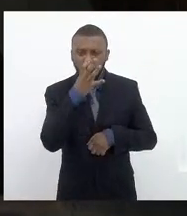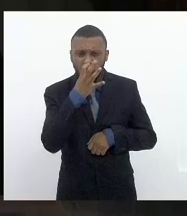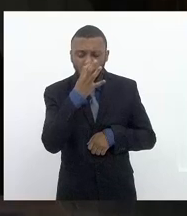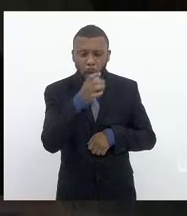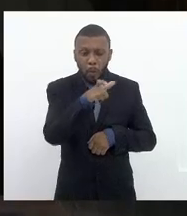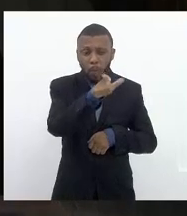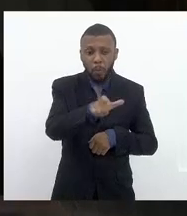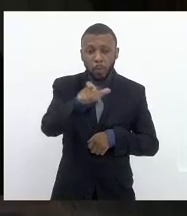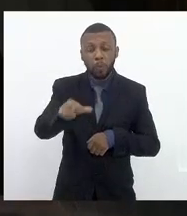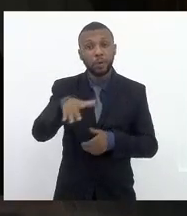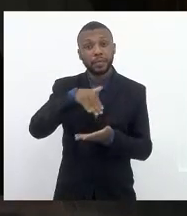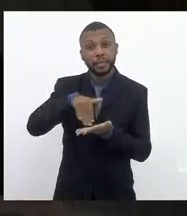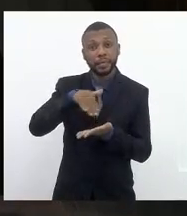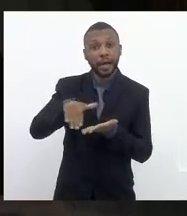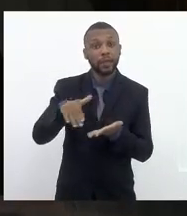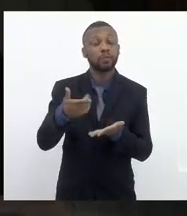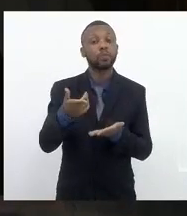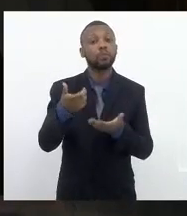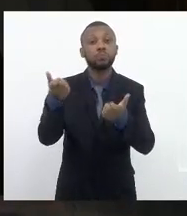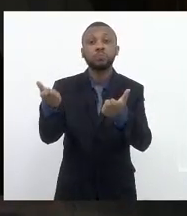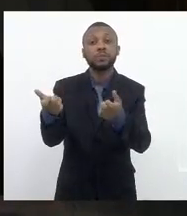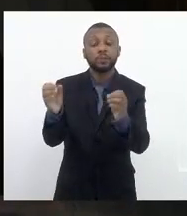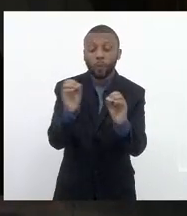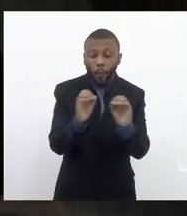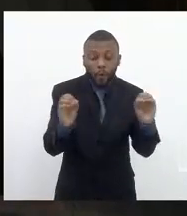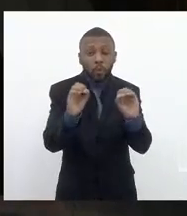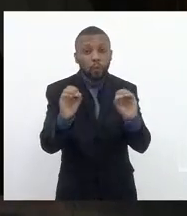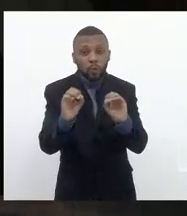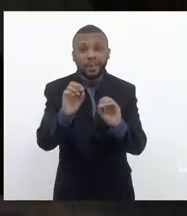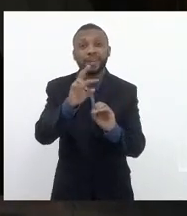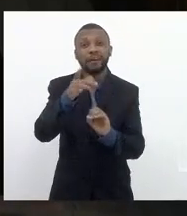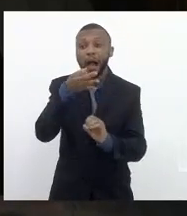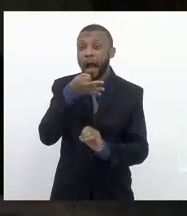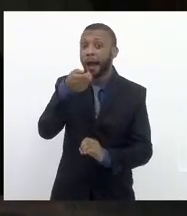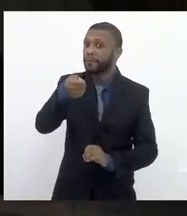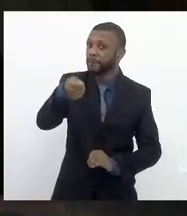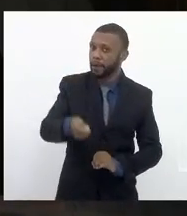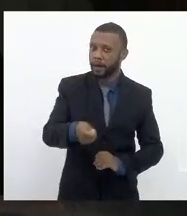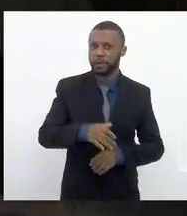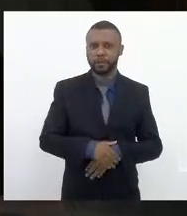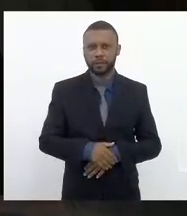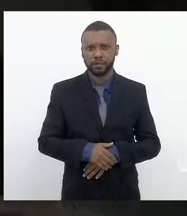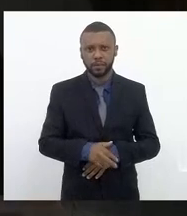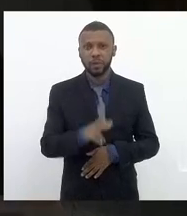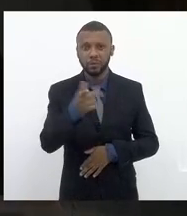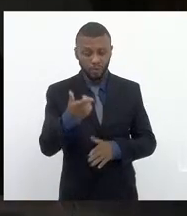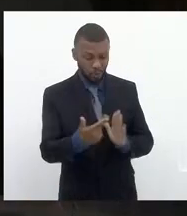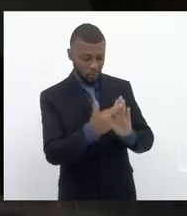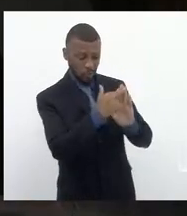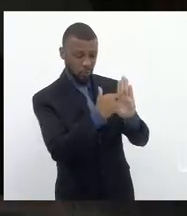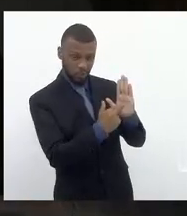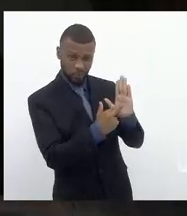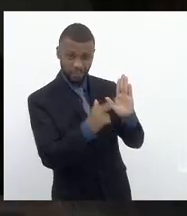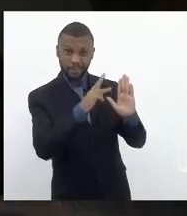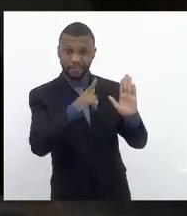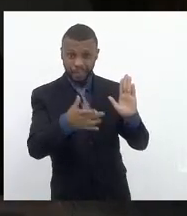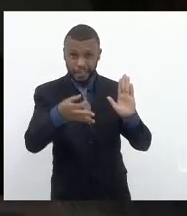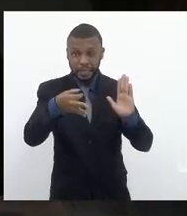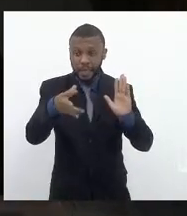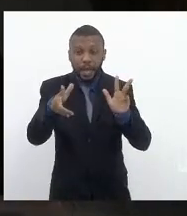secretário dizer ser assim Oi eu não vi nenhum secretário dizer